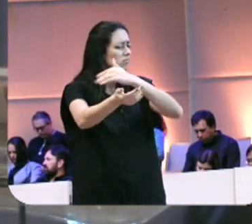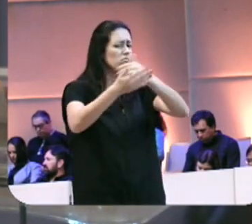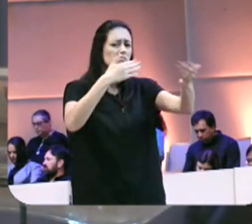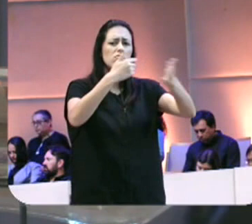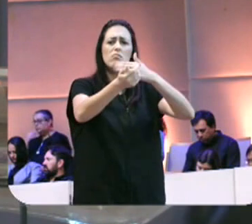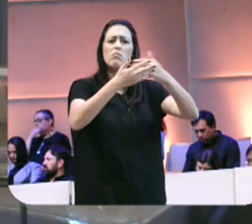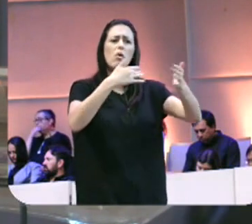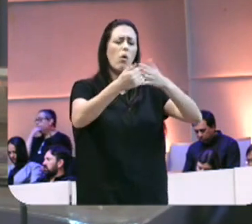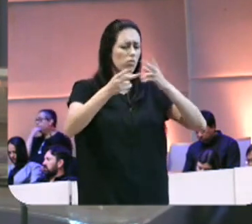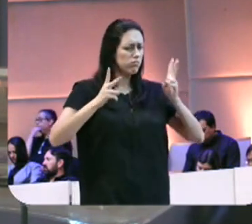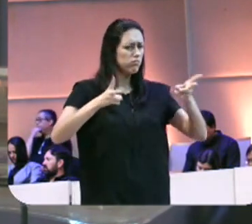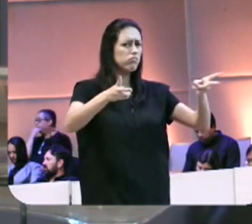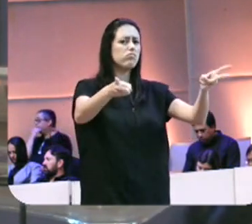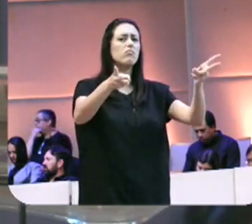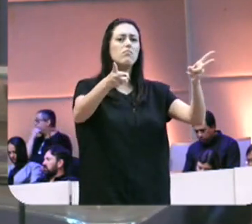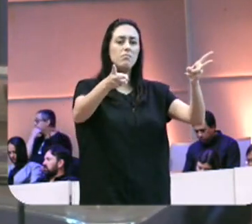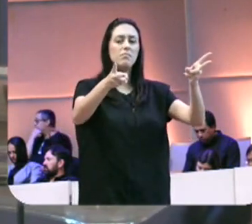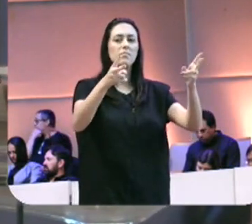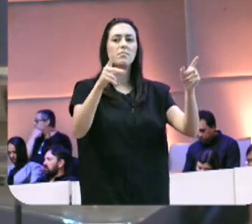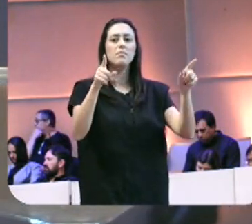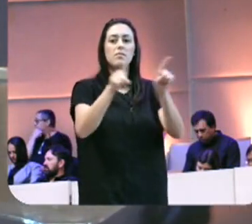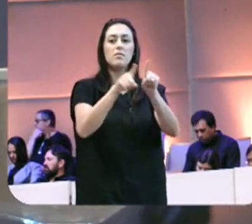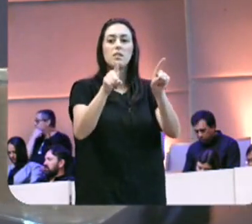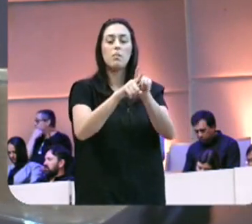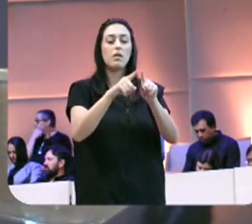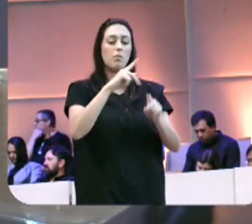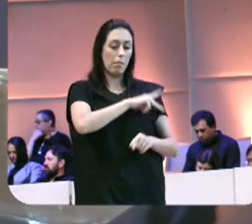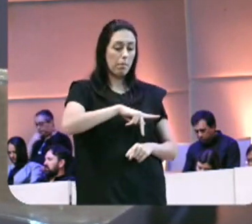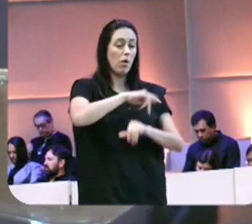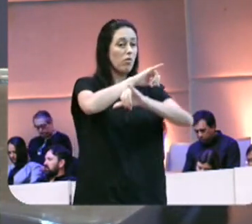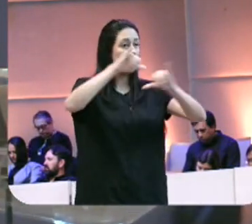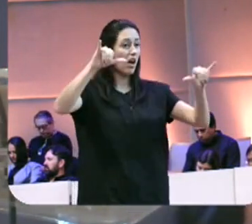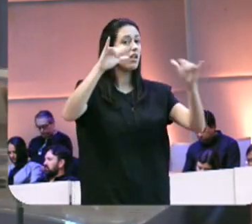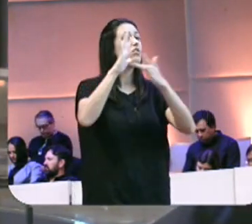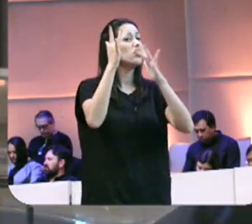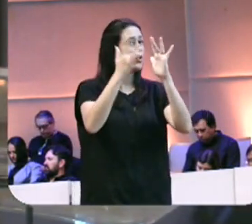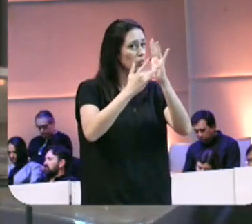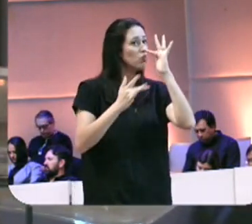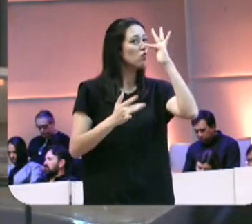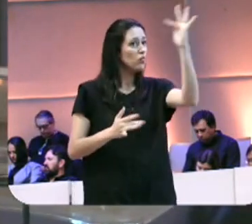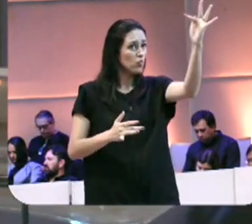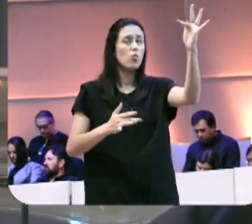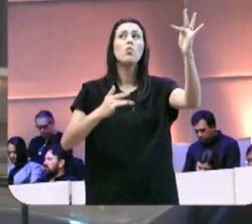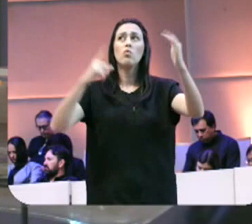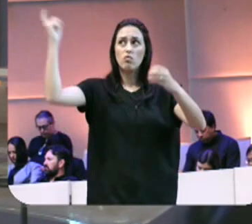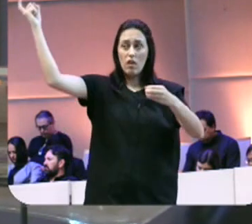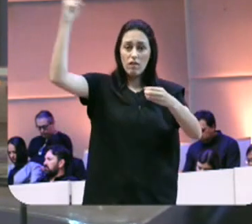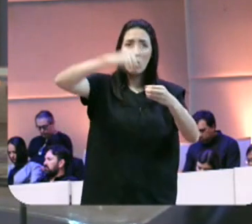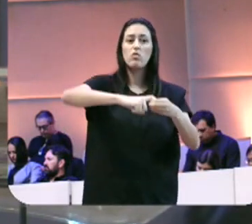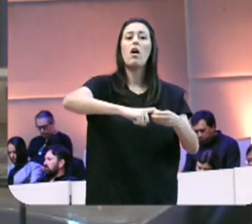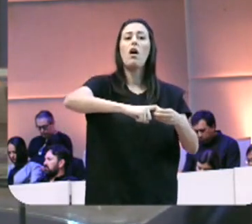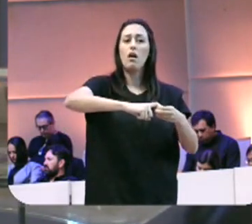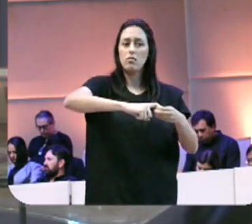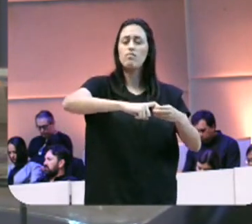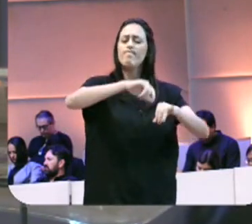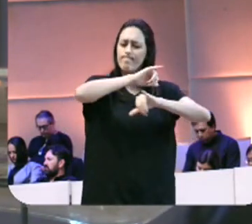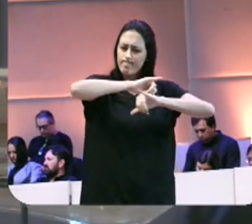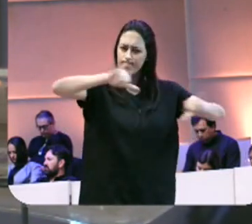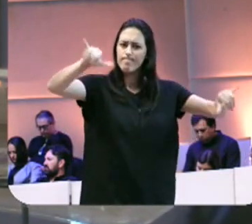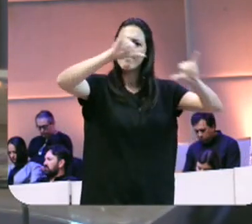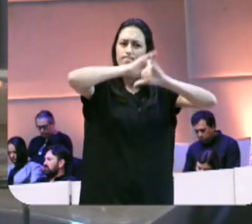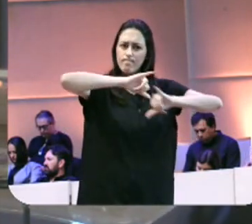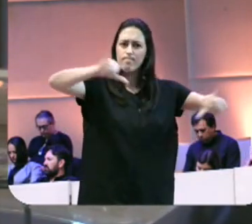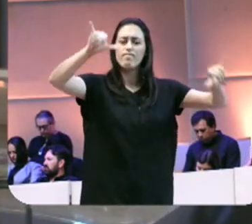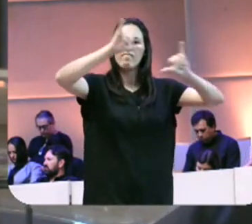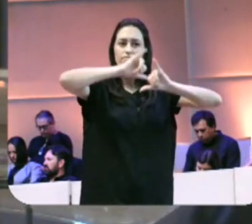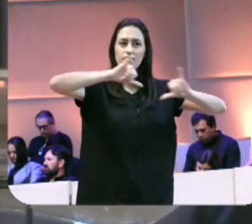lembra Timóteo que Jesus voltará, e ele faz isso com essa palavra, manifestação. Essa palavra